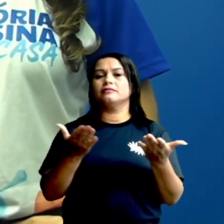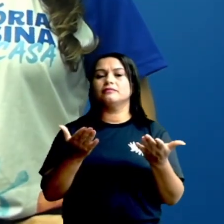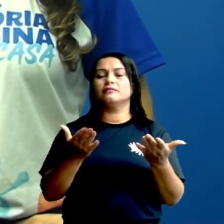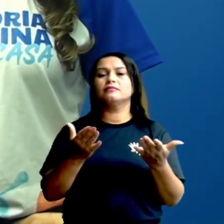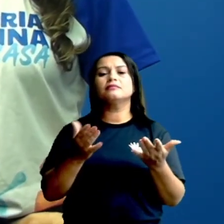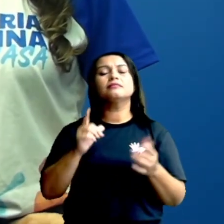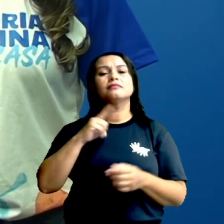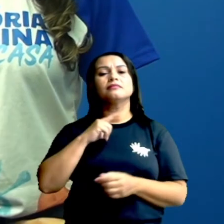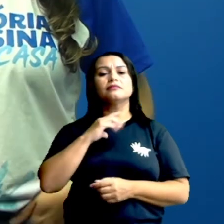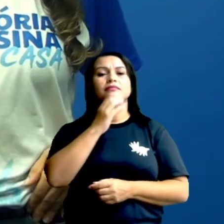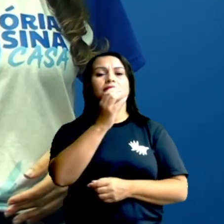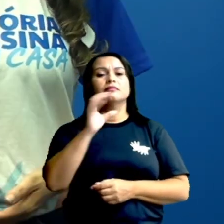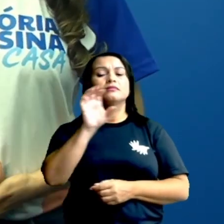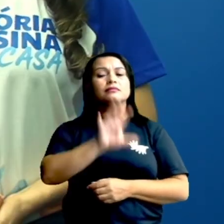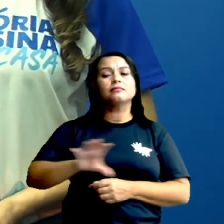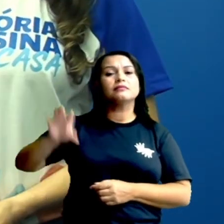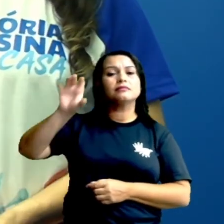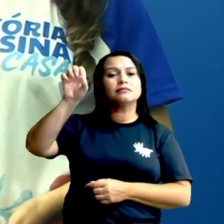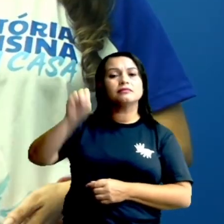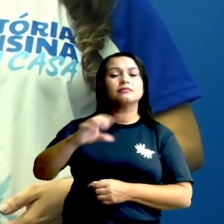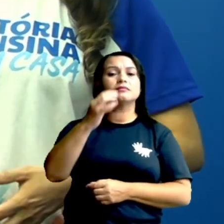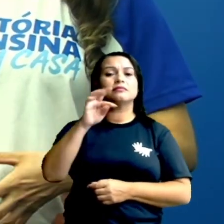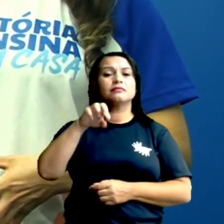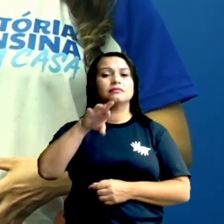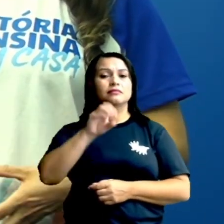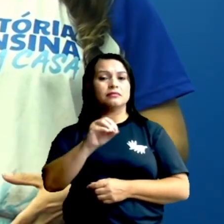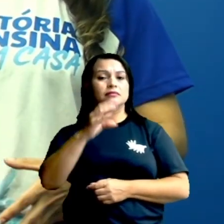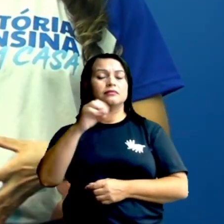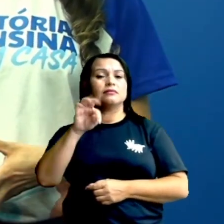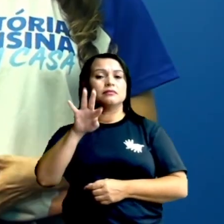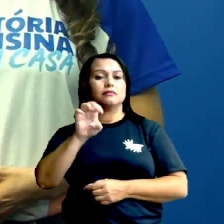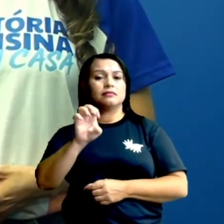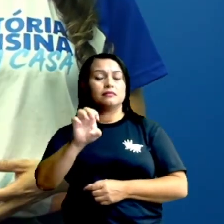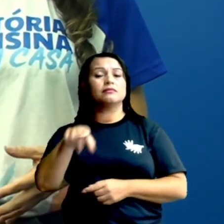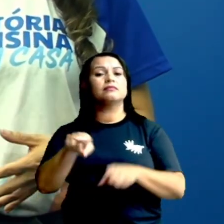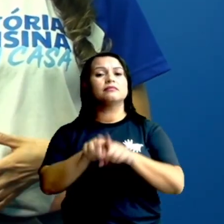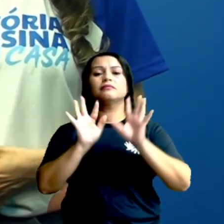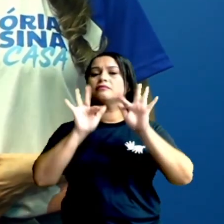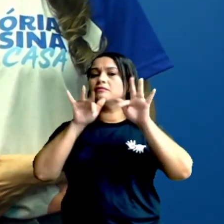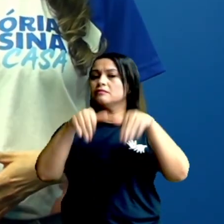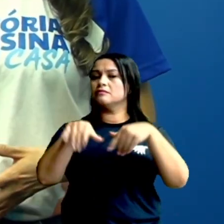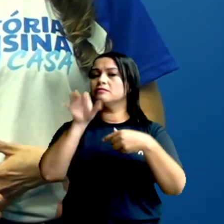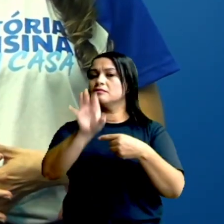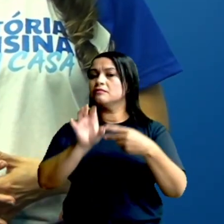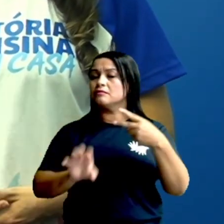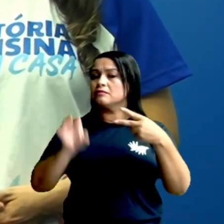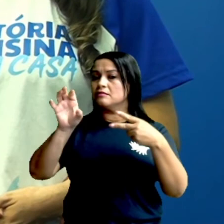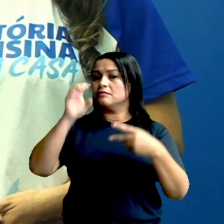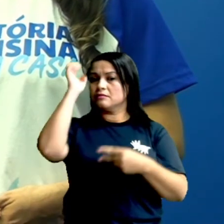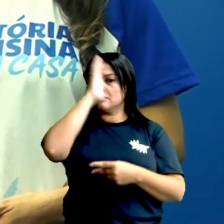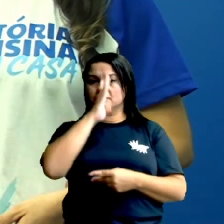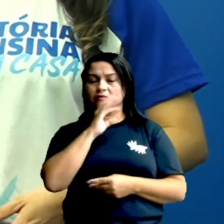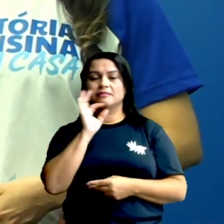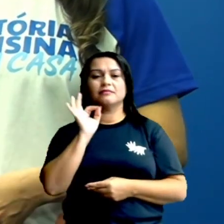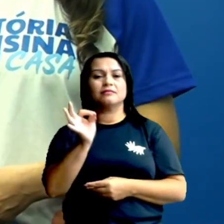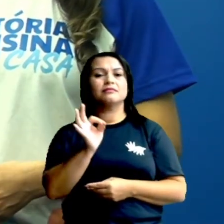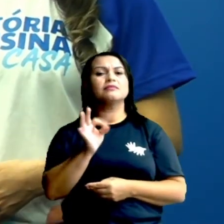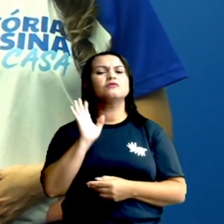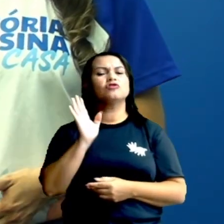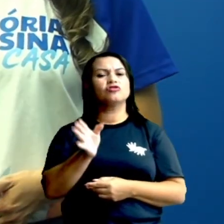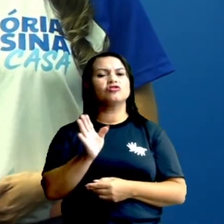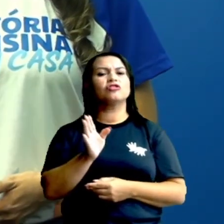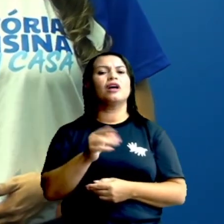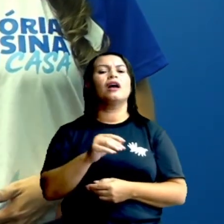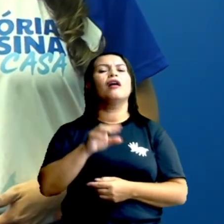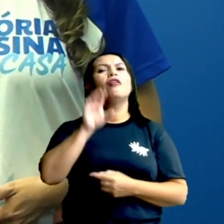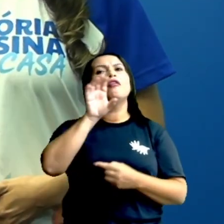sobre a região centro-oeste e a região sul. A gente hoje finaliza essas regiões do Brasil, né? Já